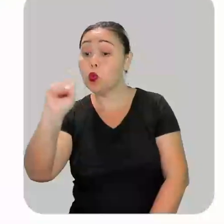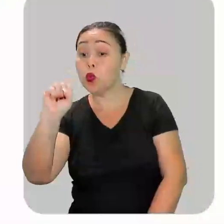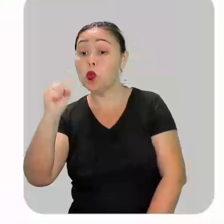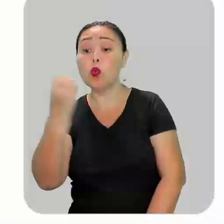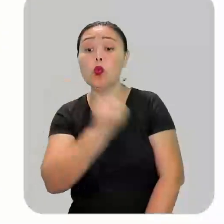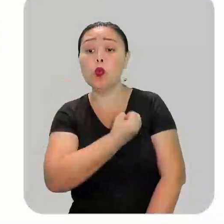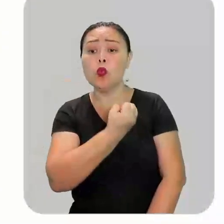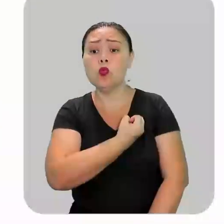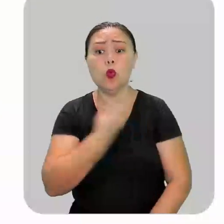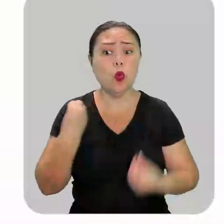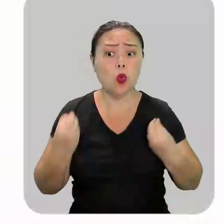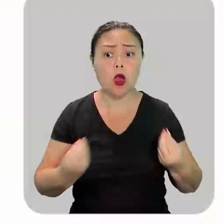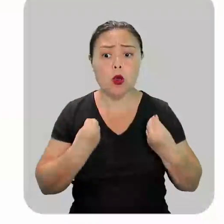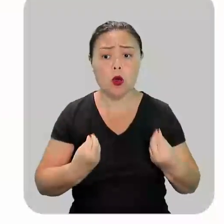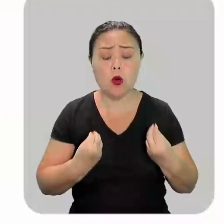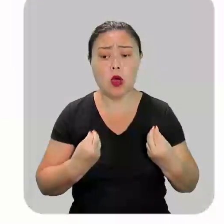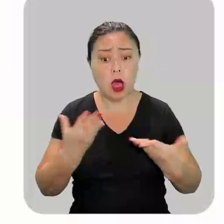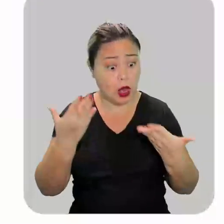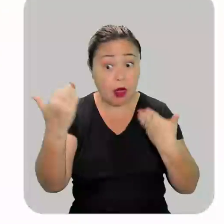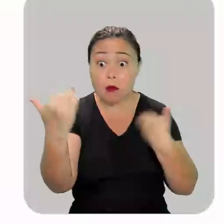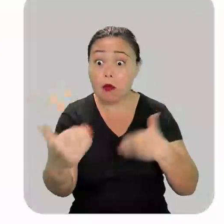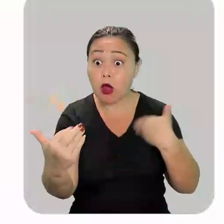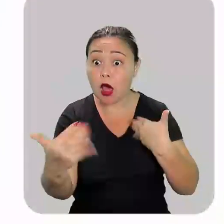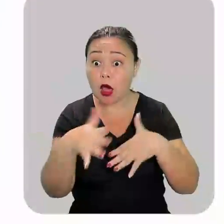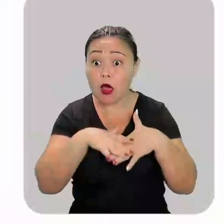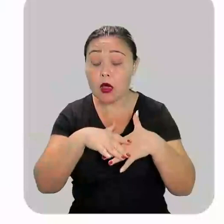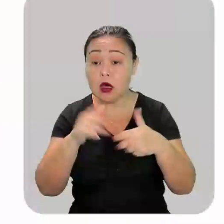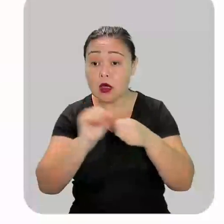pontos. Como assim? Na prova, né,